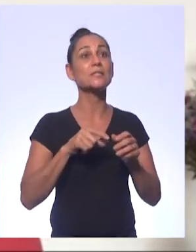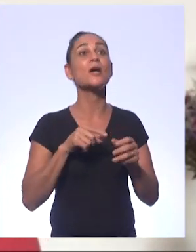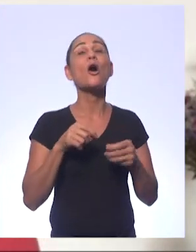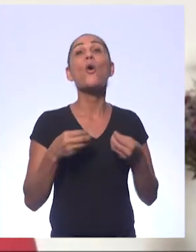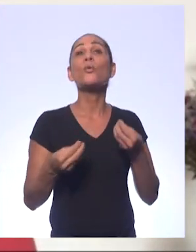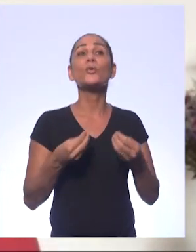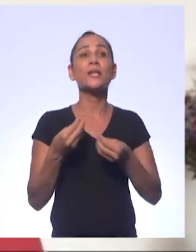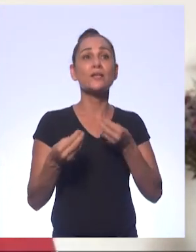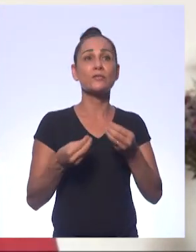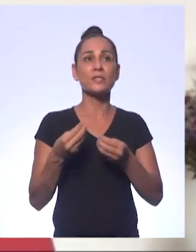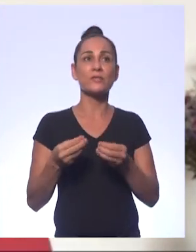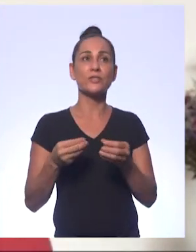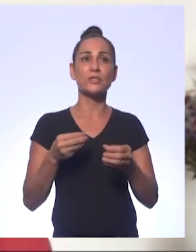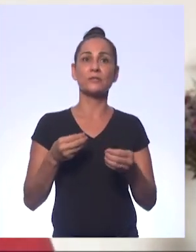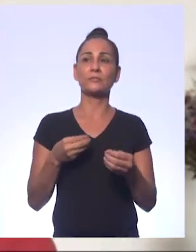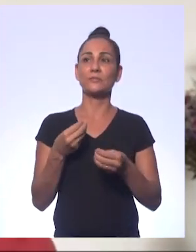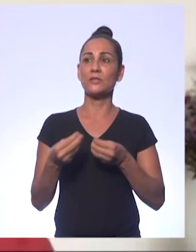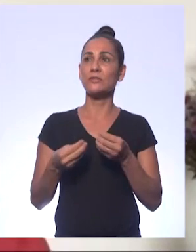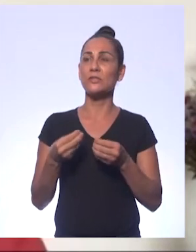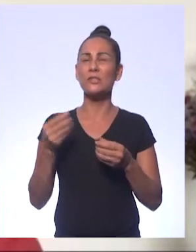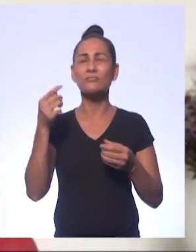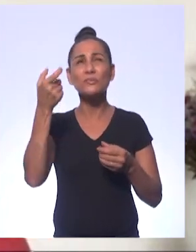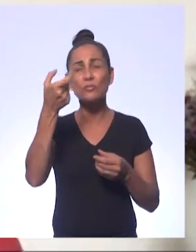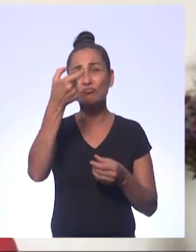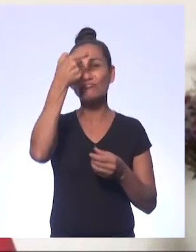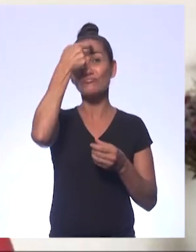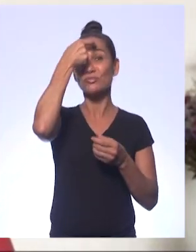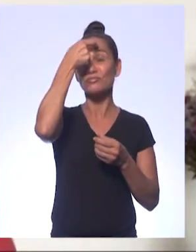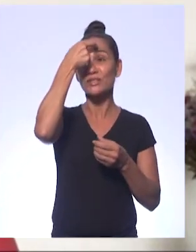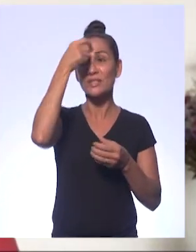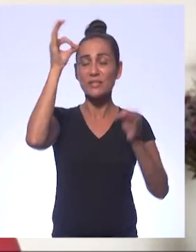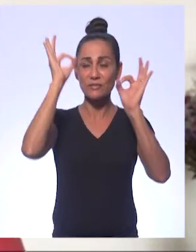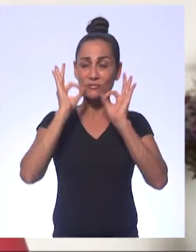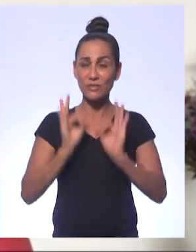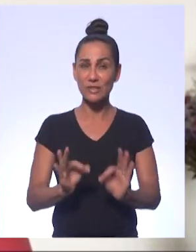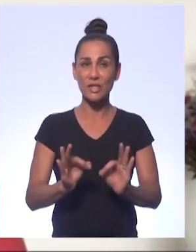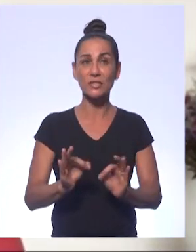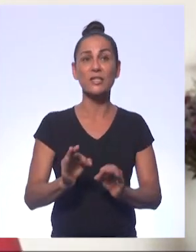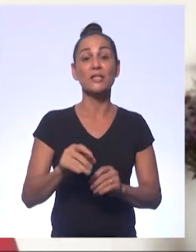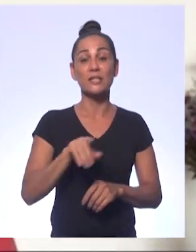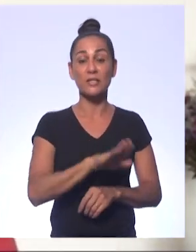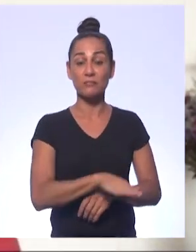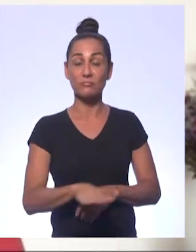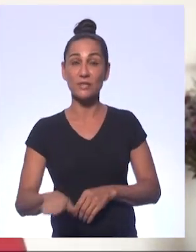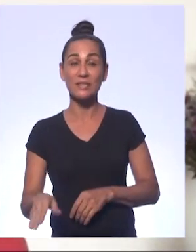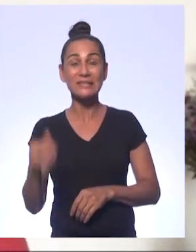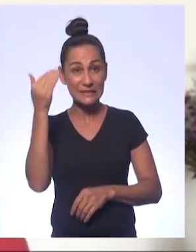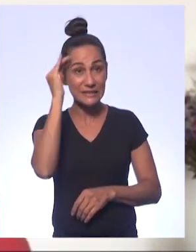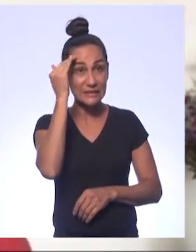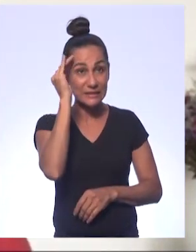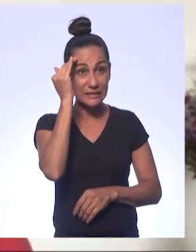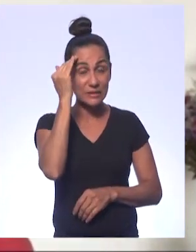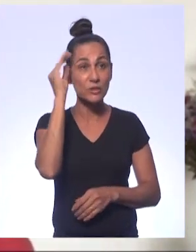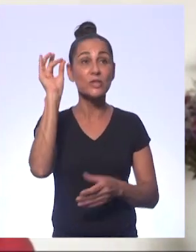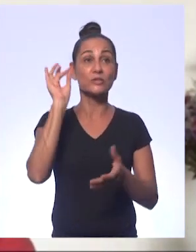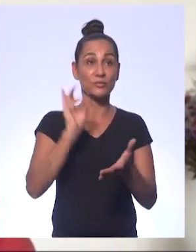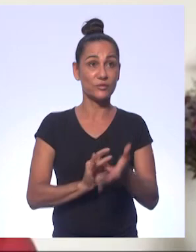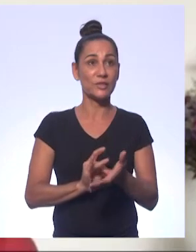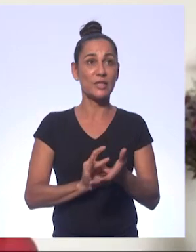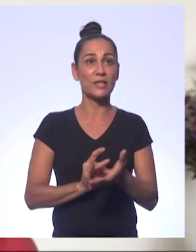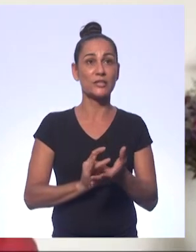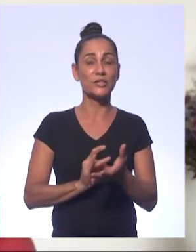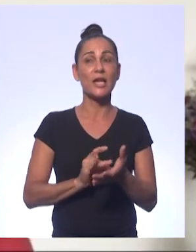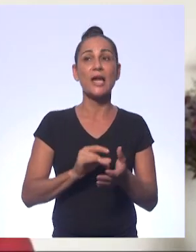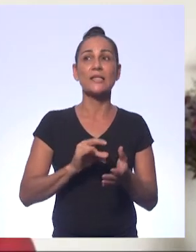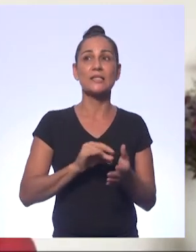que vai te dar a consciência, a certeza de que a criança entendeu o texto, de sair